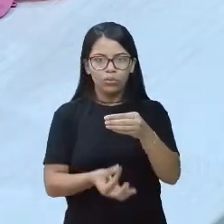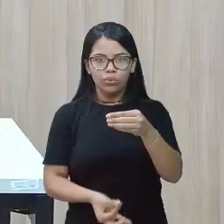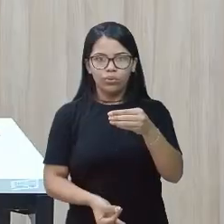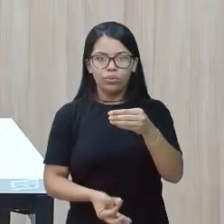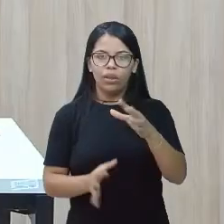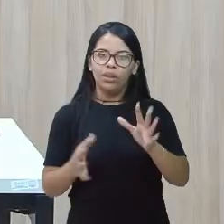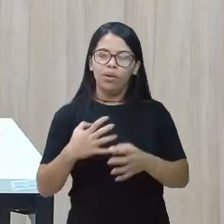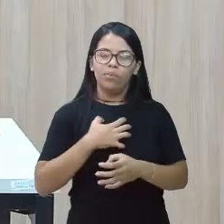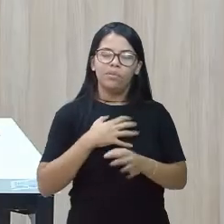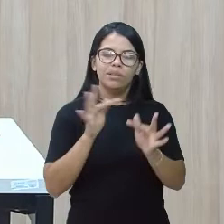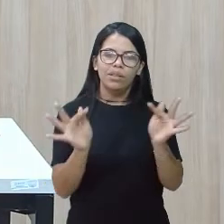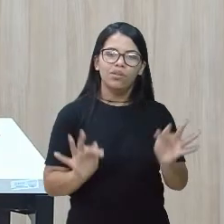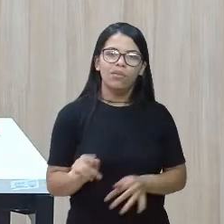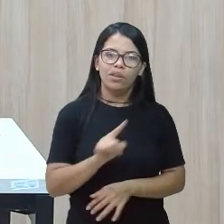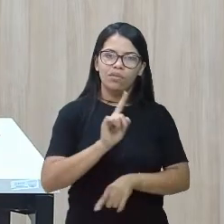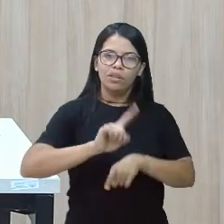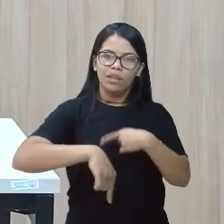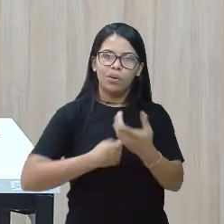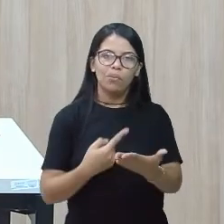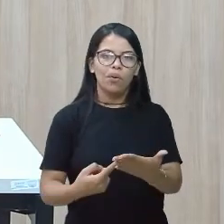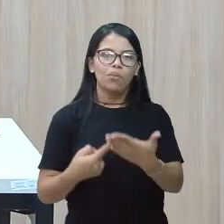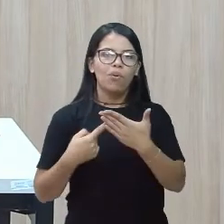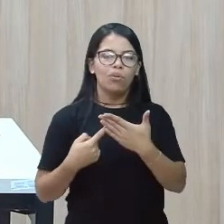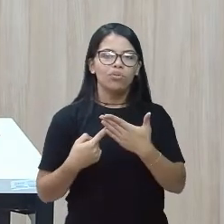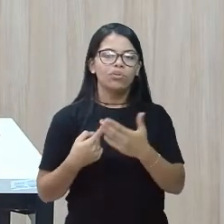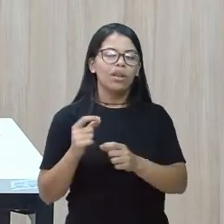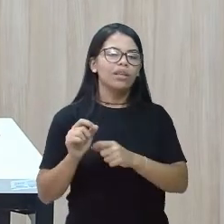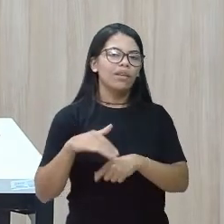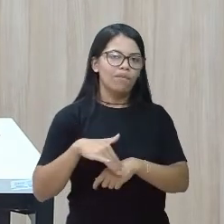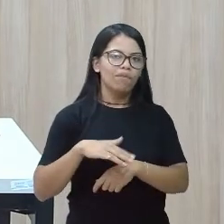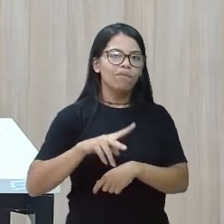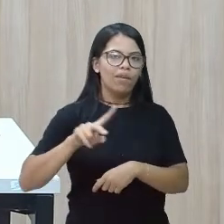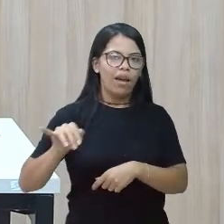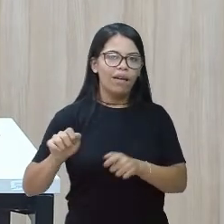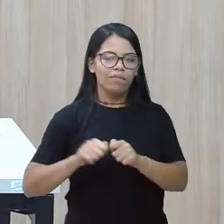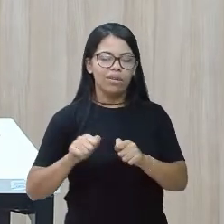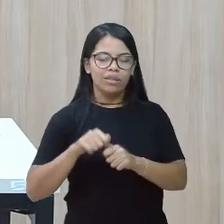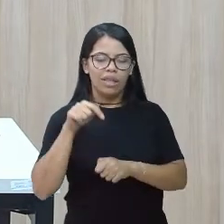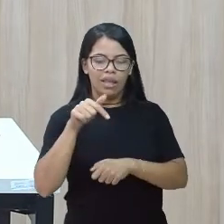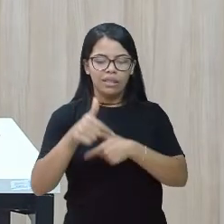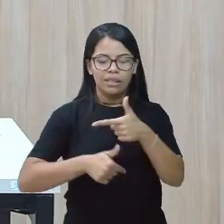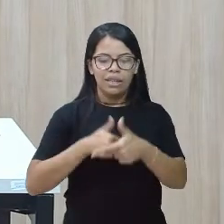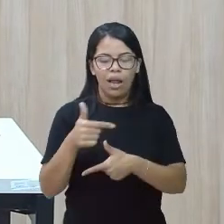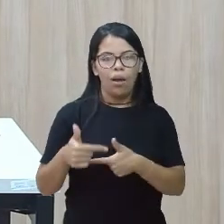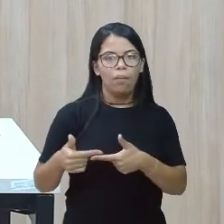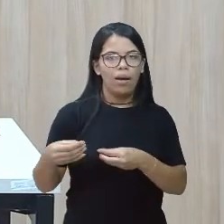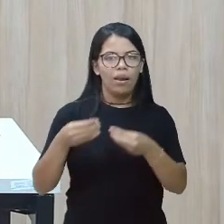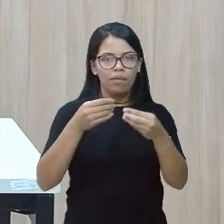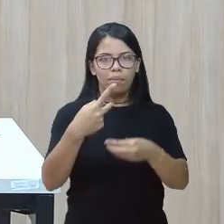de vocês depois me dizerem que vão fazer, né, esse trabalhinho aí e levar